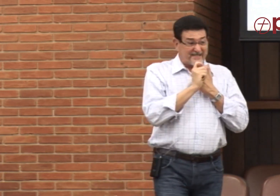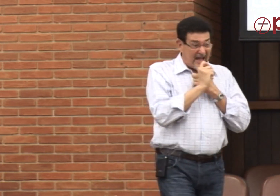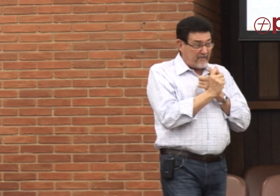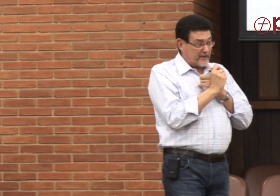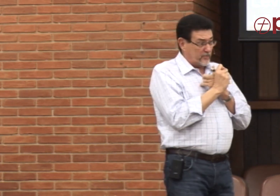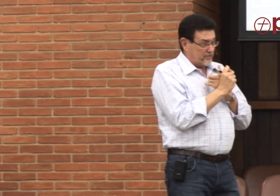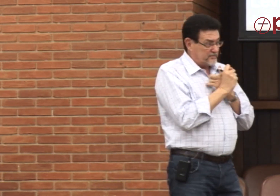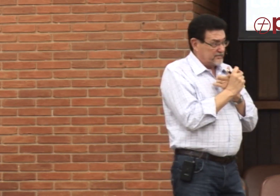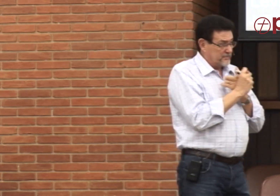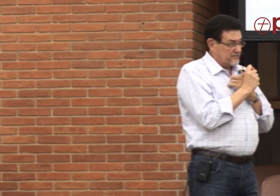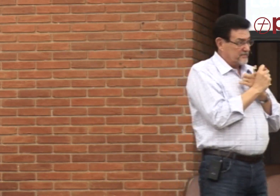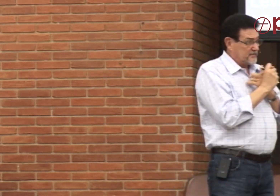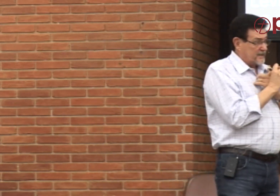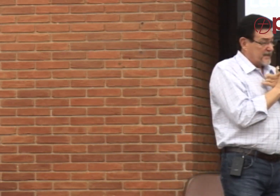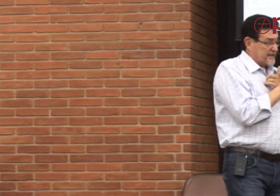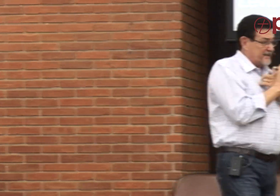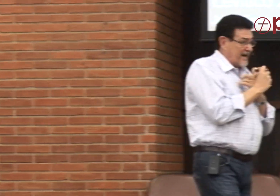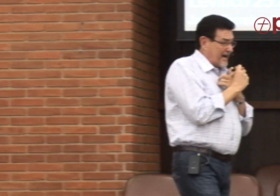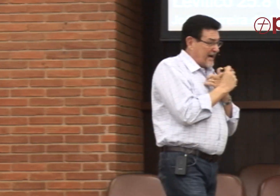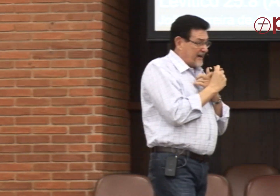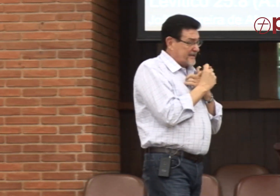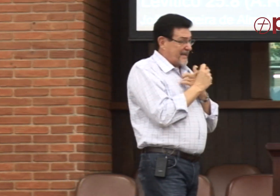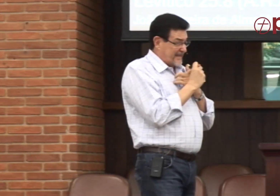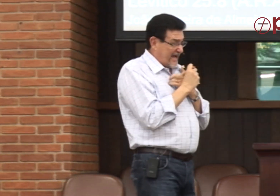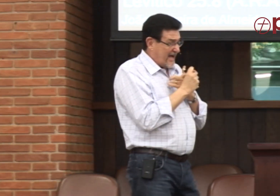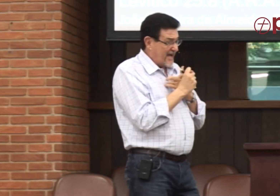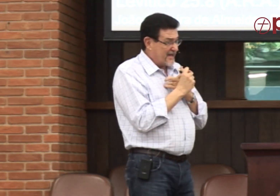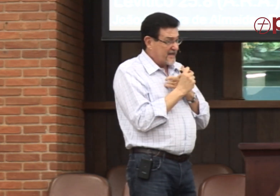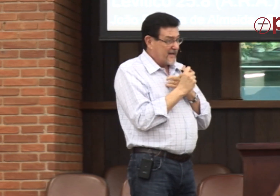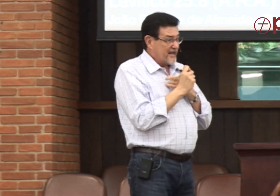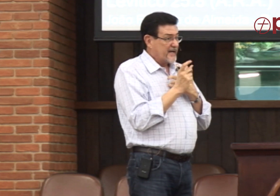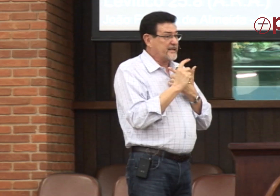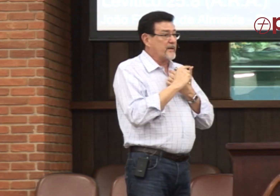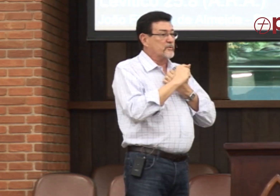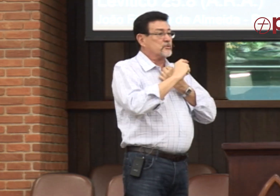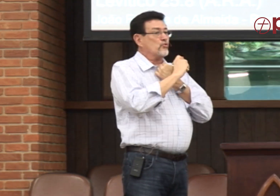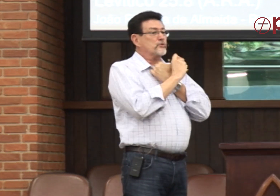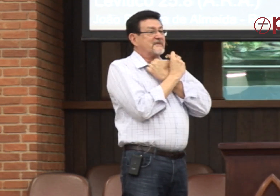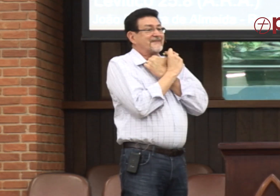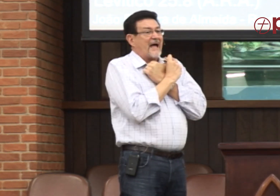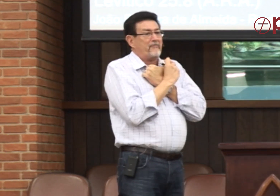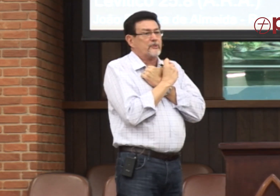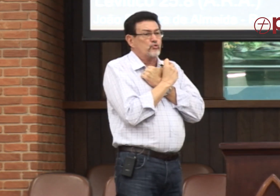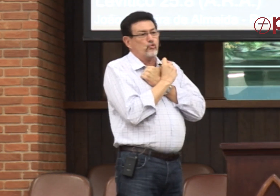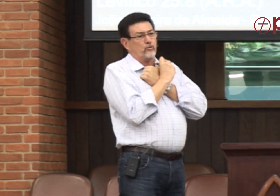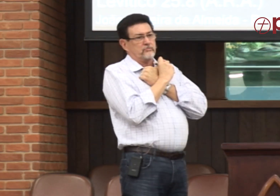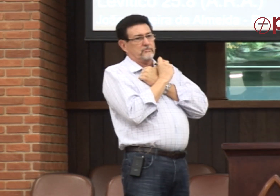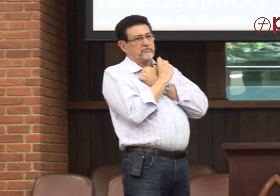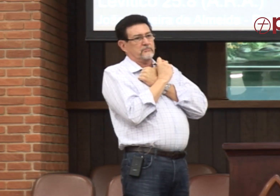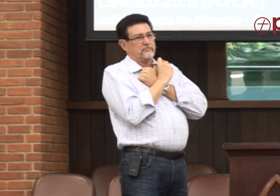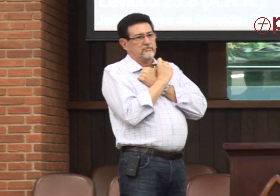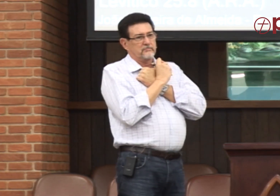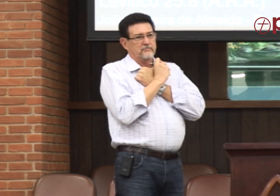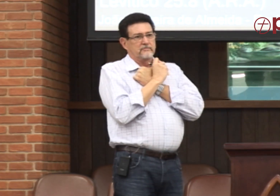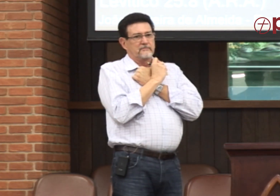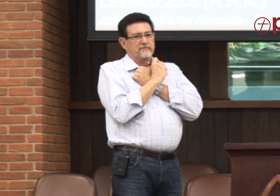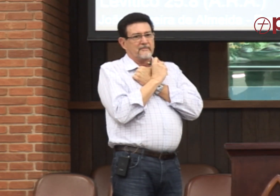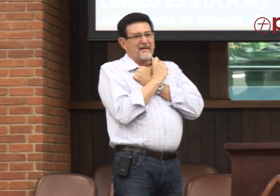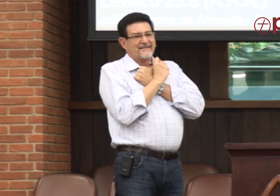o sábado da terra e temos o sábado